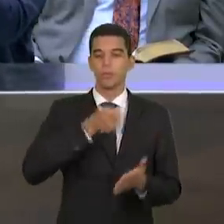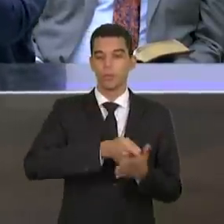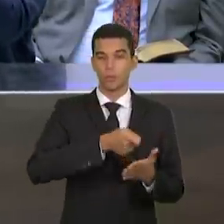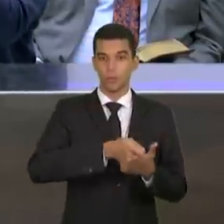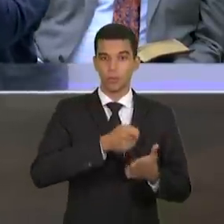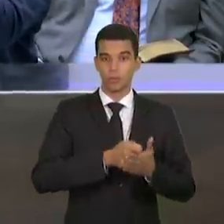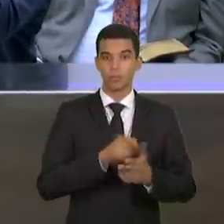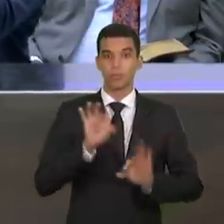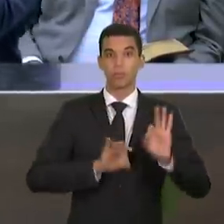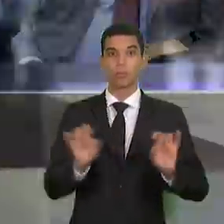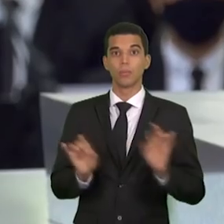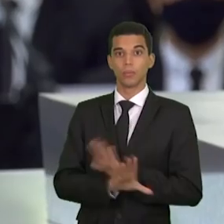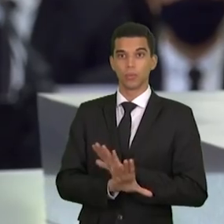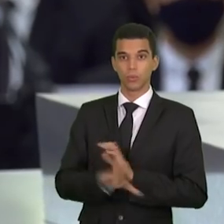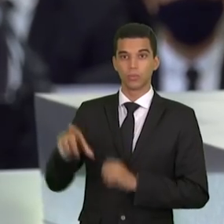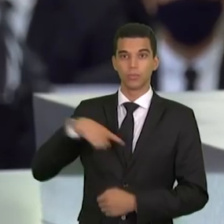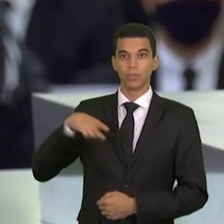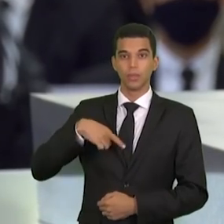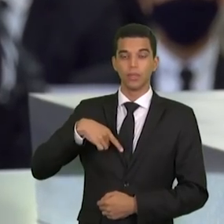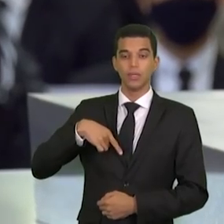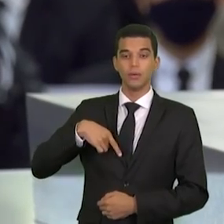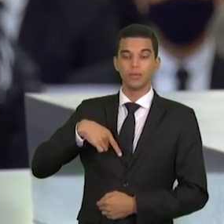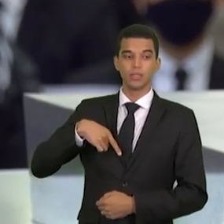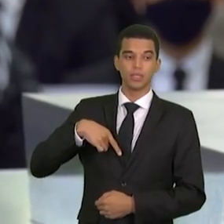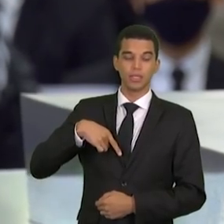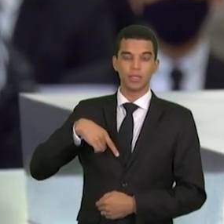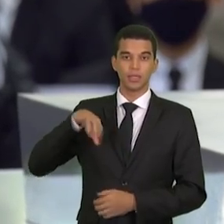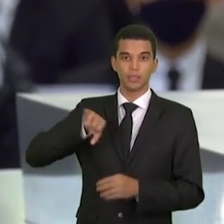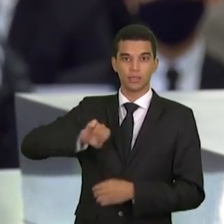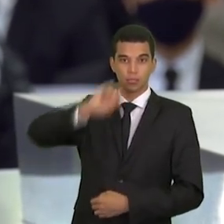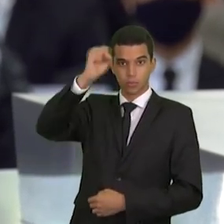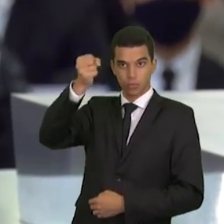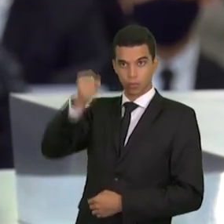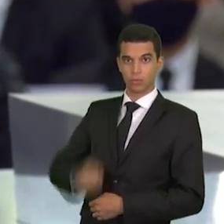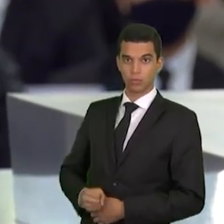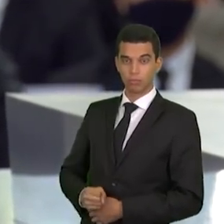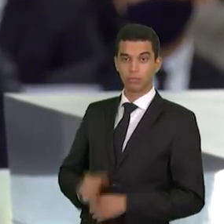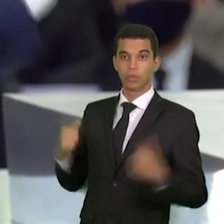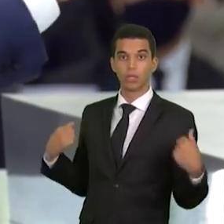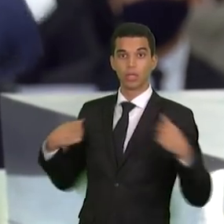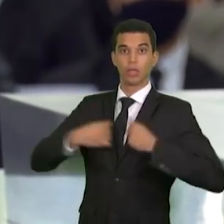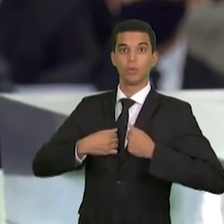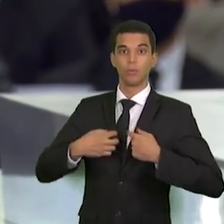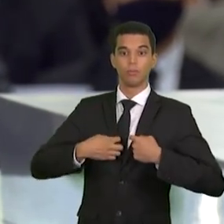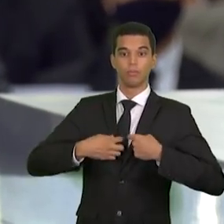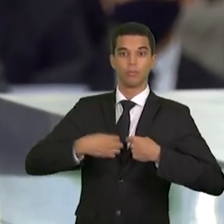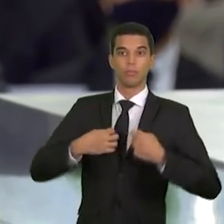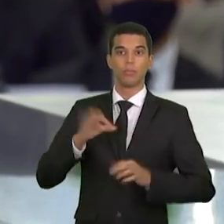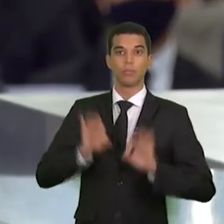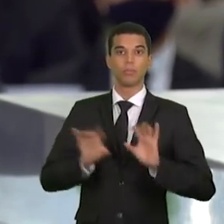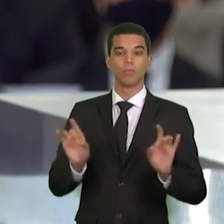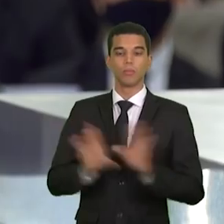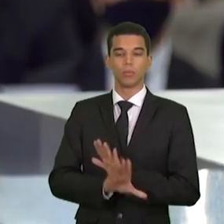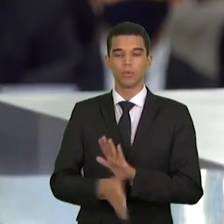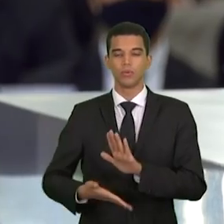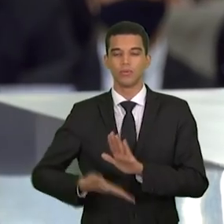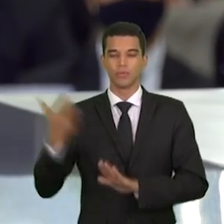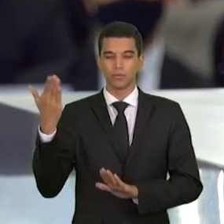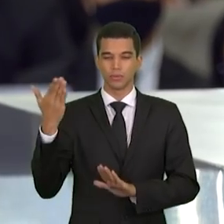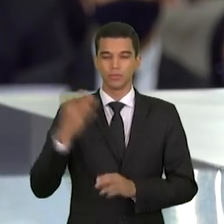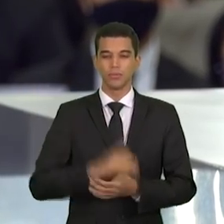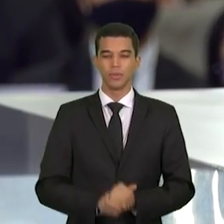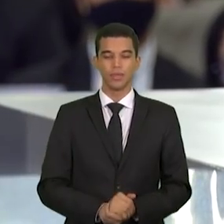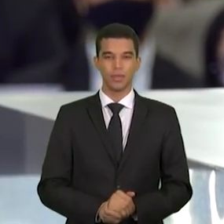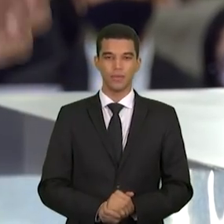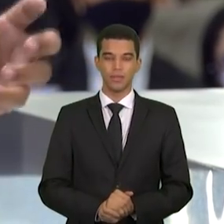havia sido assado apressadamente, porque já estaria chegando o momento da partida. E se a gente faz